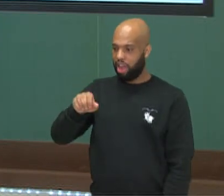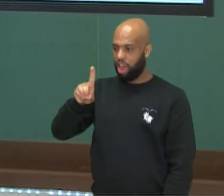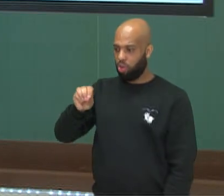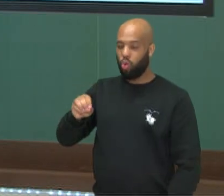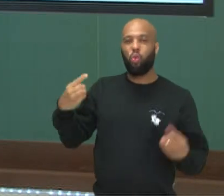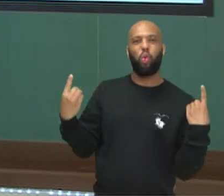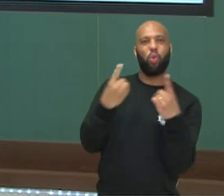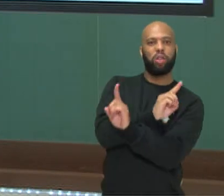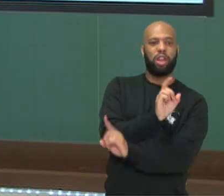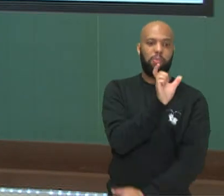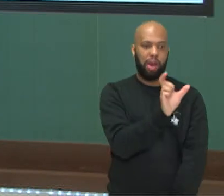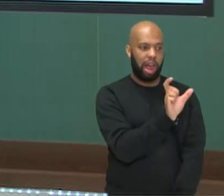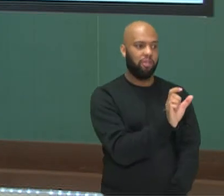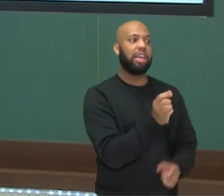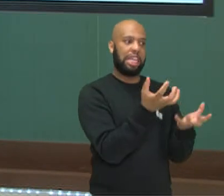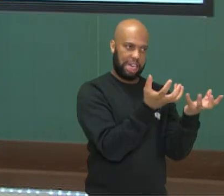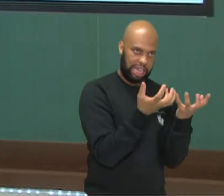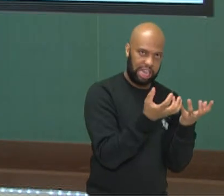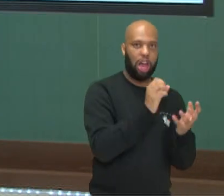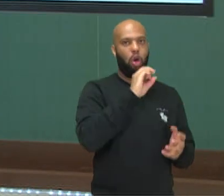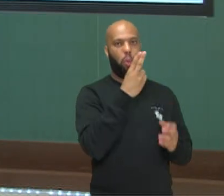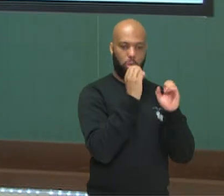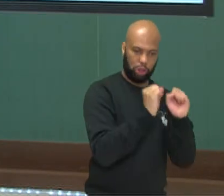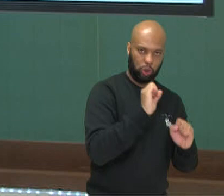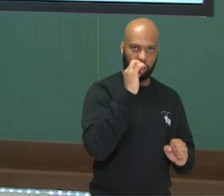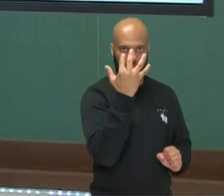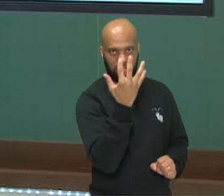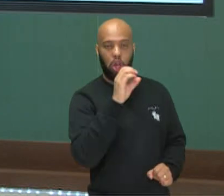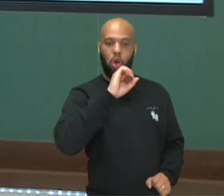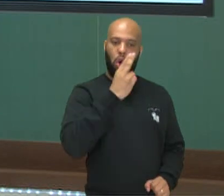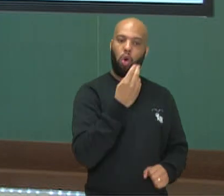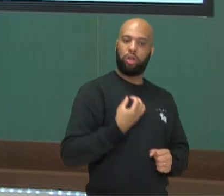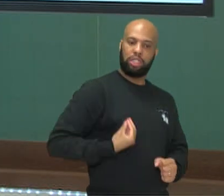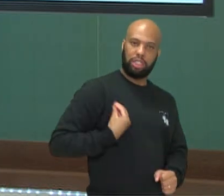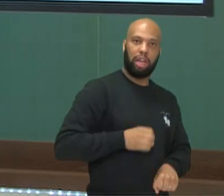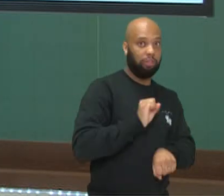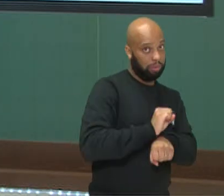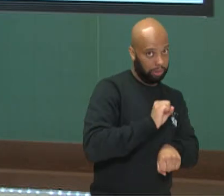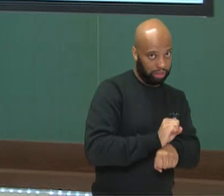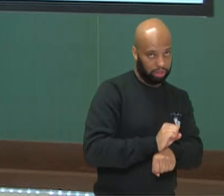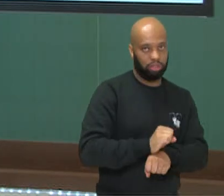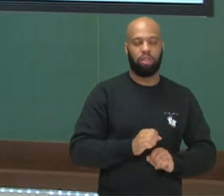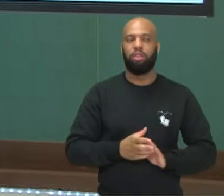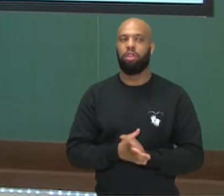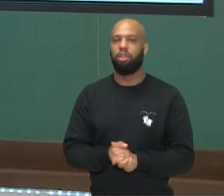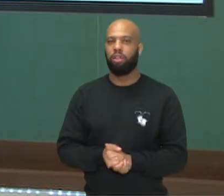in, ele dá sentido de negação para a palavra a qual ele se liga.